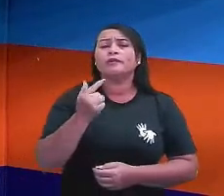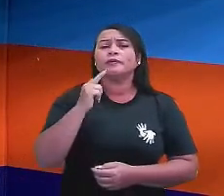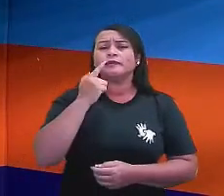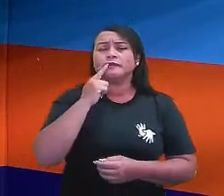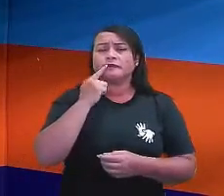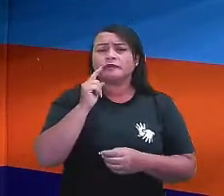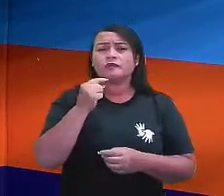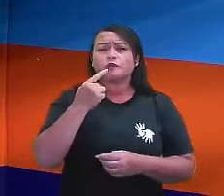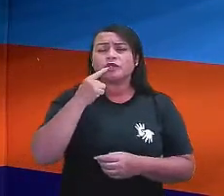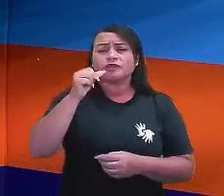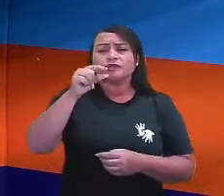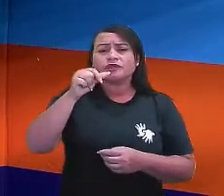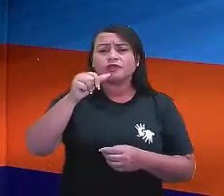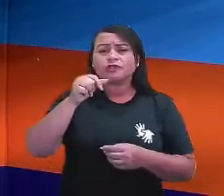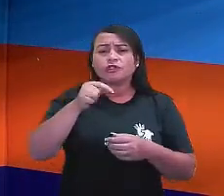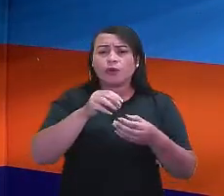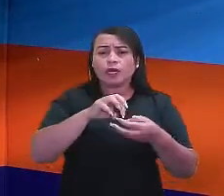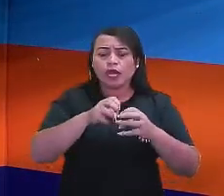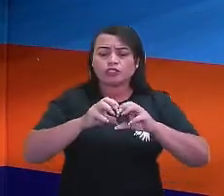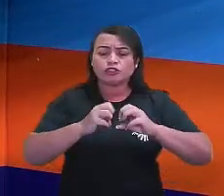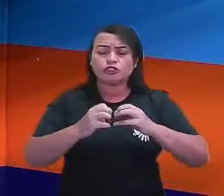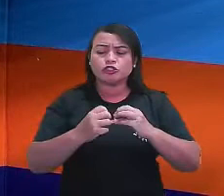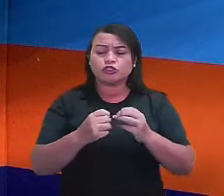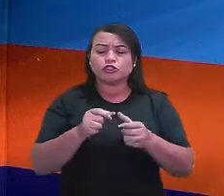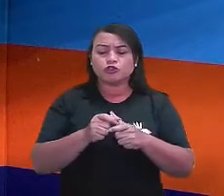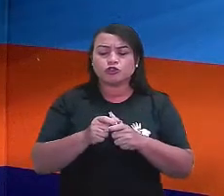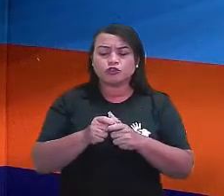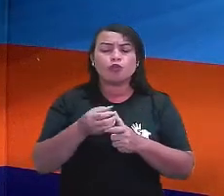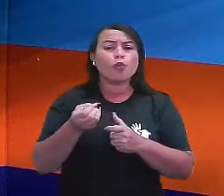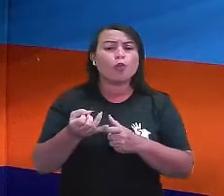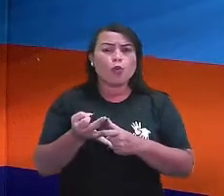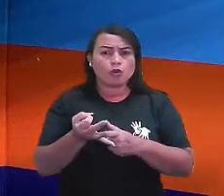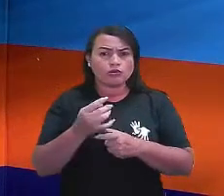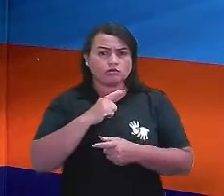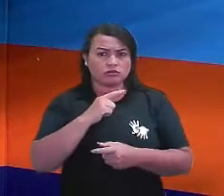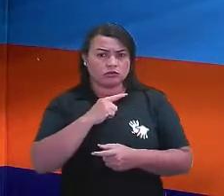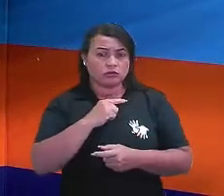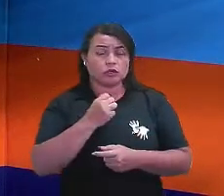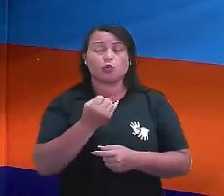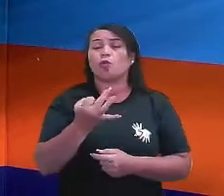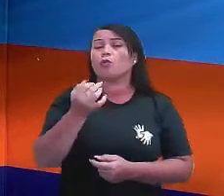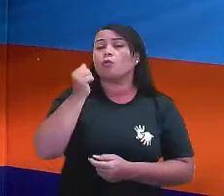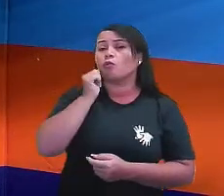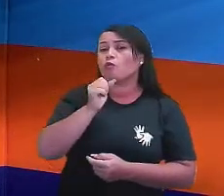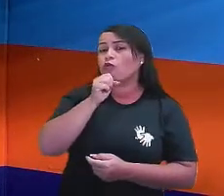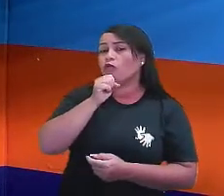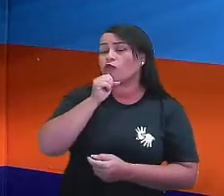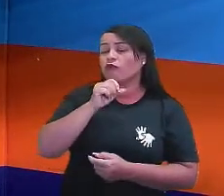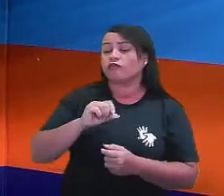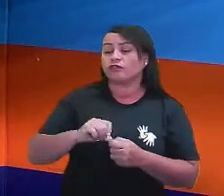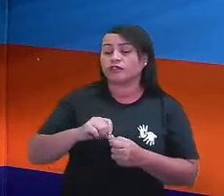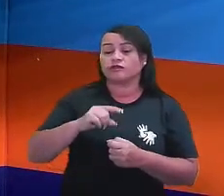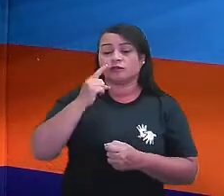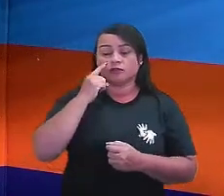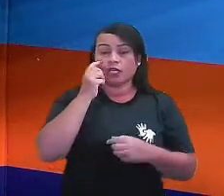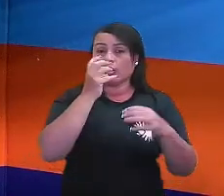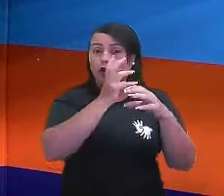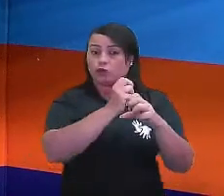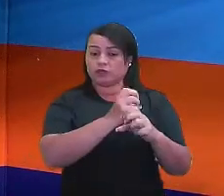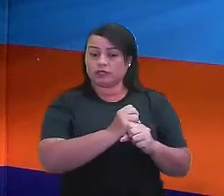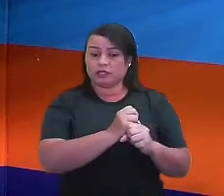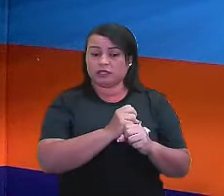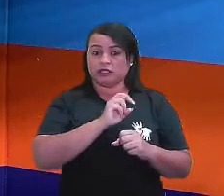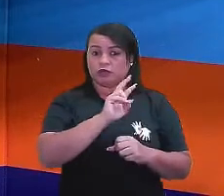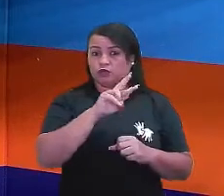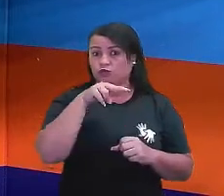fez e quantos salgadinhos eu tenho ao todo? Primeiro, eu vou fazer a continha referente ao dobro, né? Que é referente à quantia